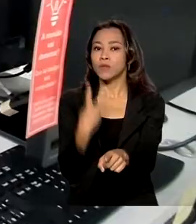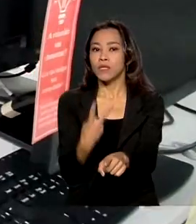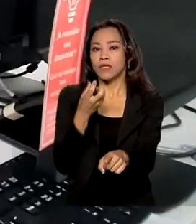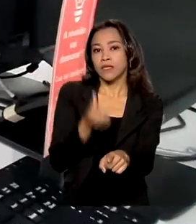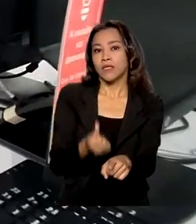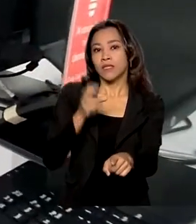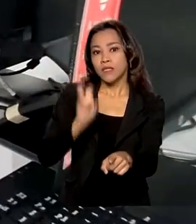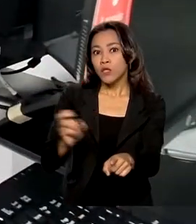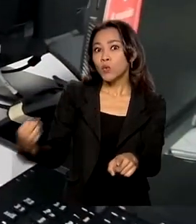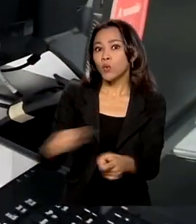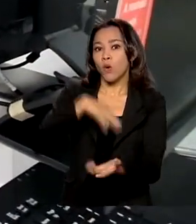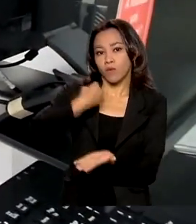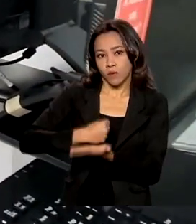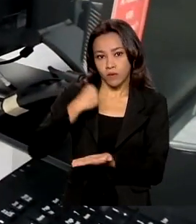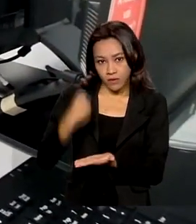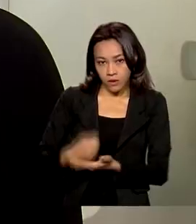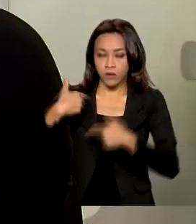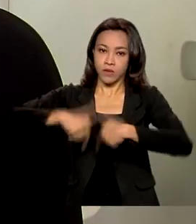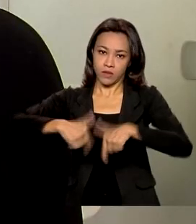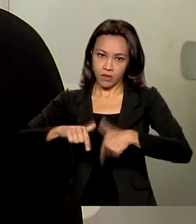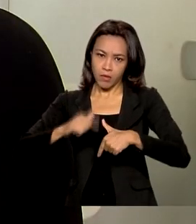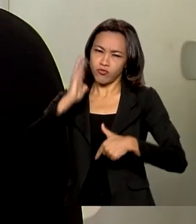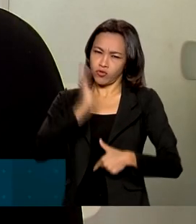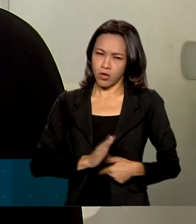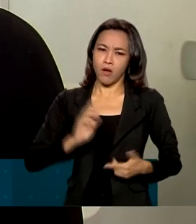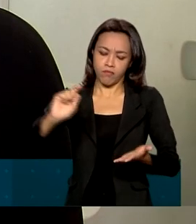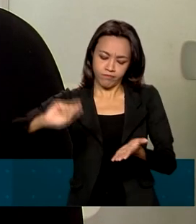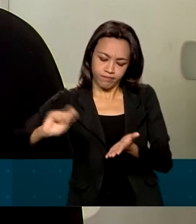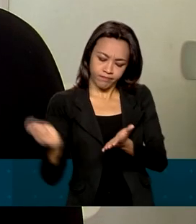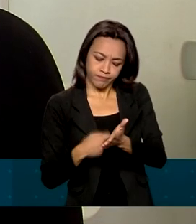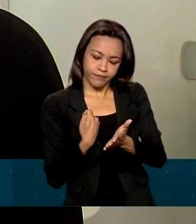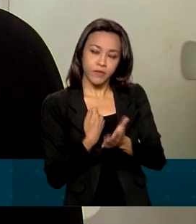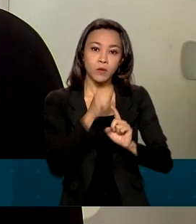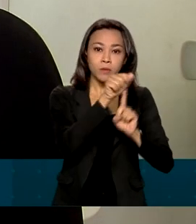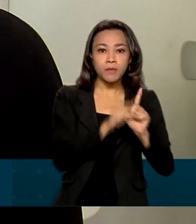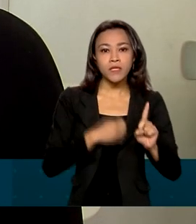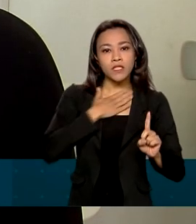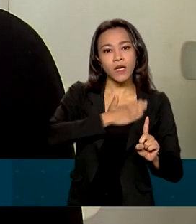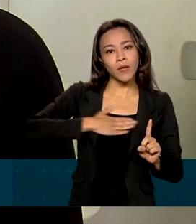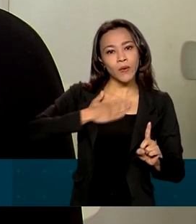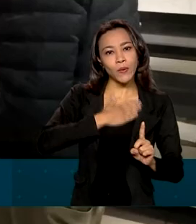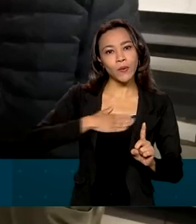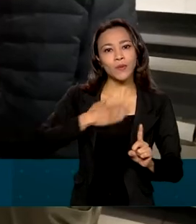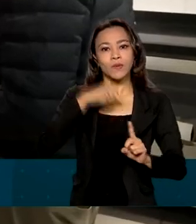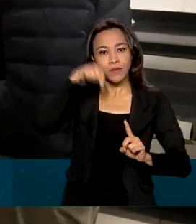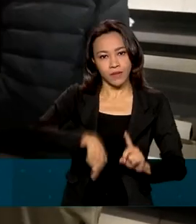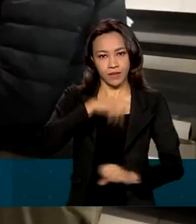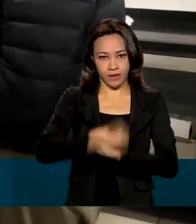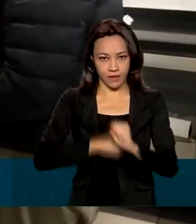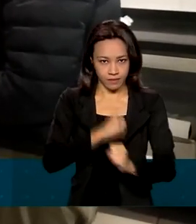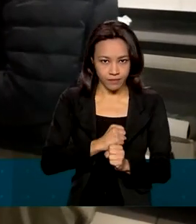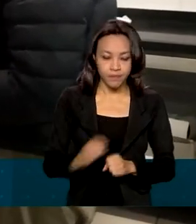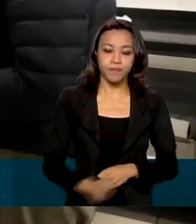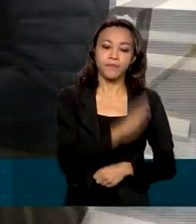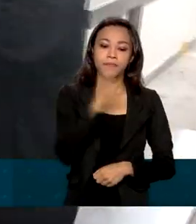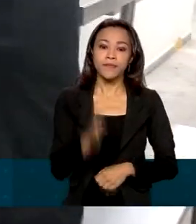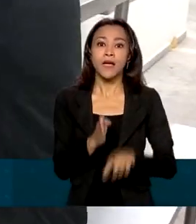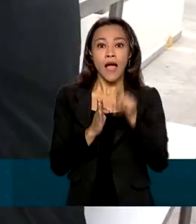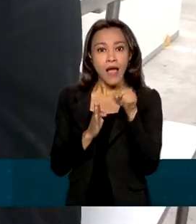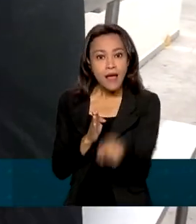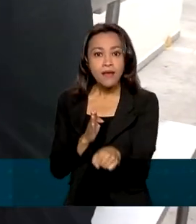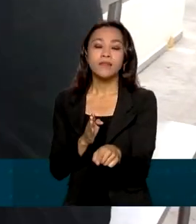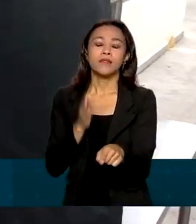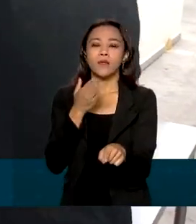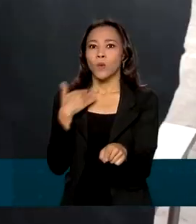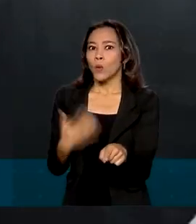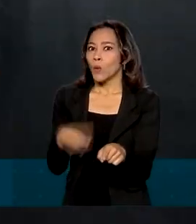372.265 novos contratos de trabalho com carteira assinada em agosto de 2021. Essa é a maior